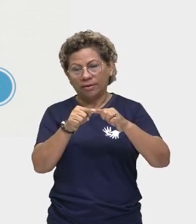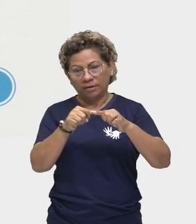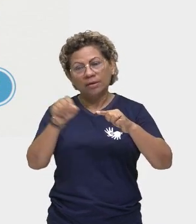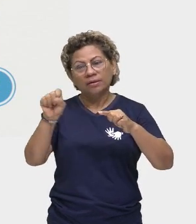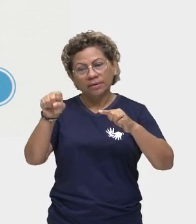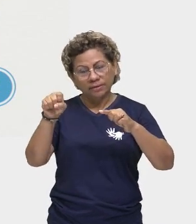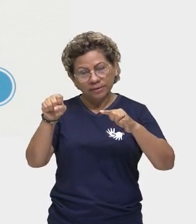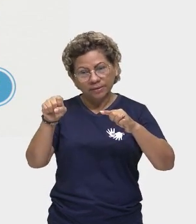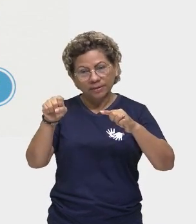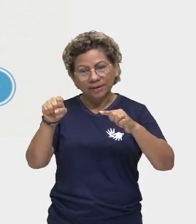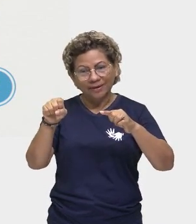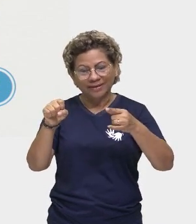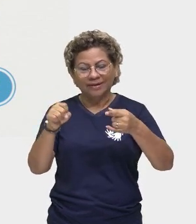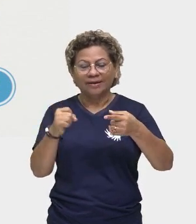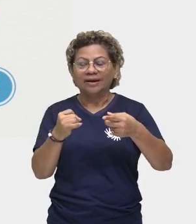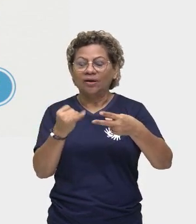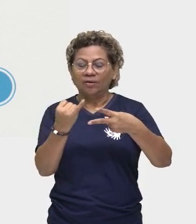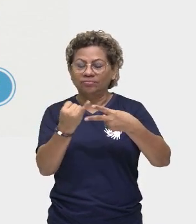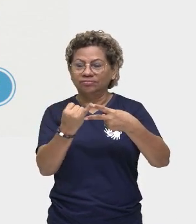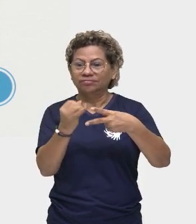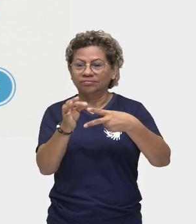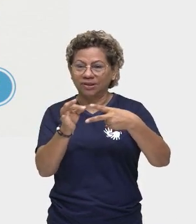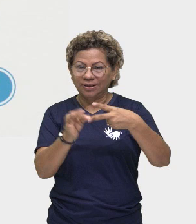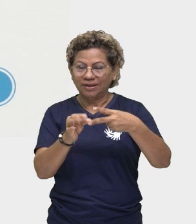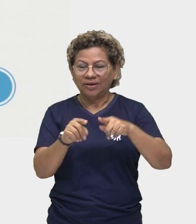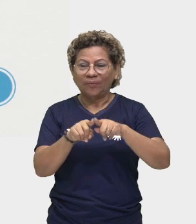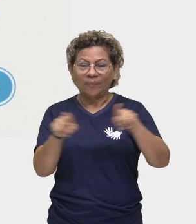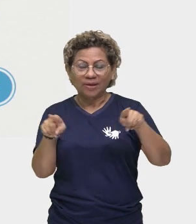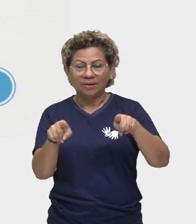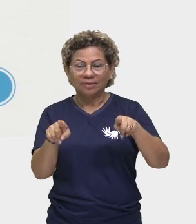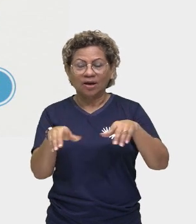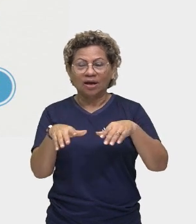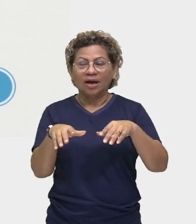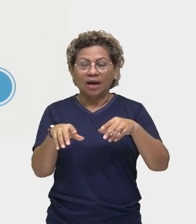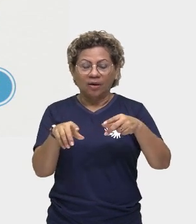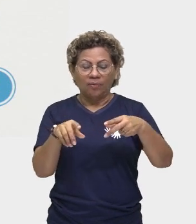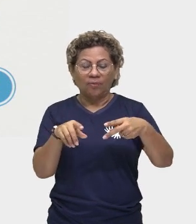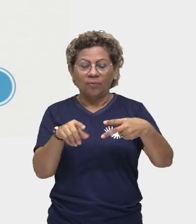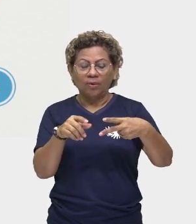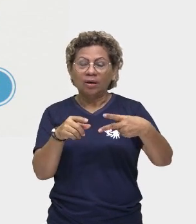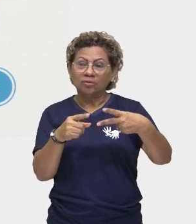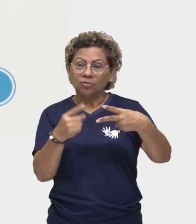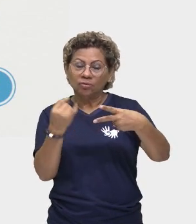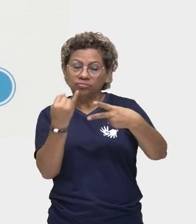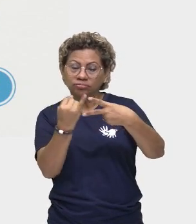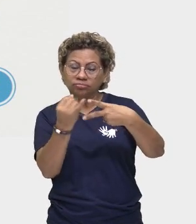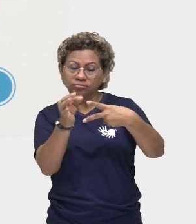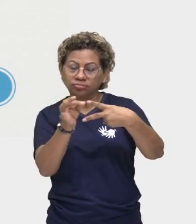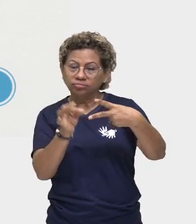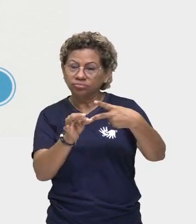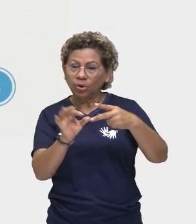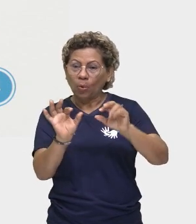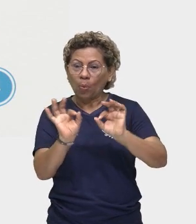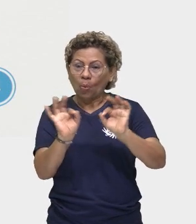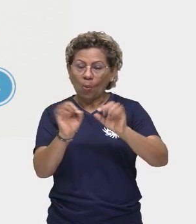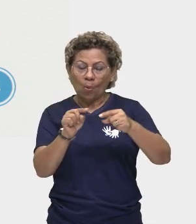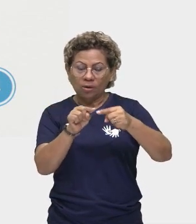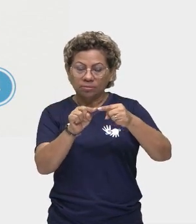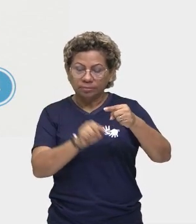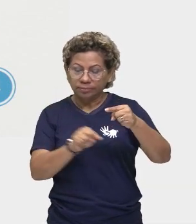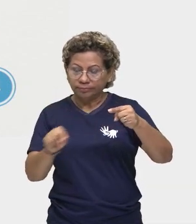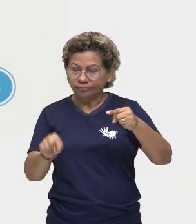os nossos polígonos aqui, eles se subdividem em suas classificações. Certo?